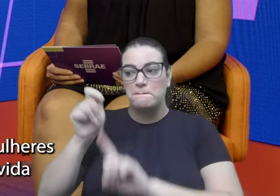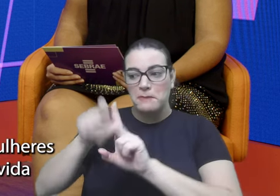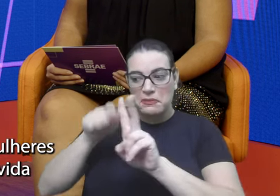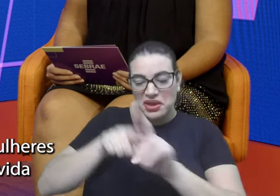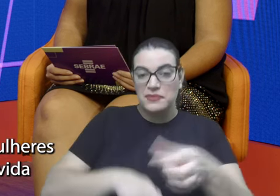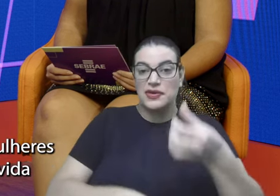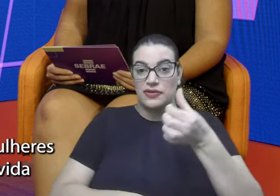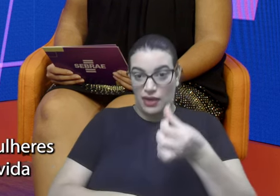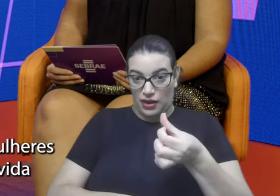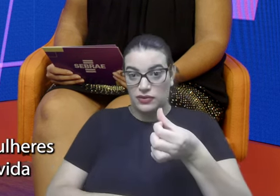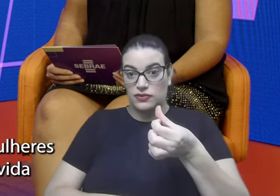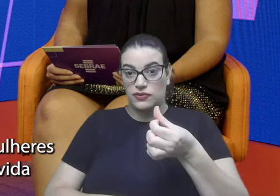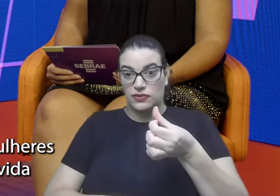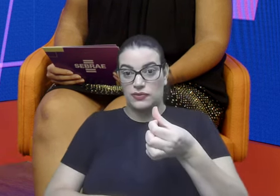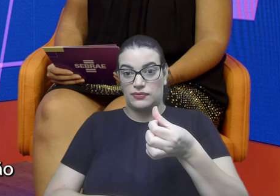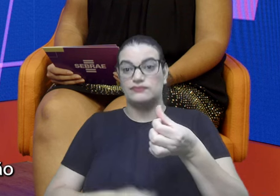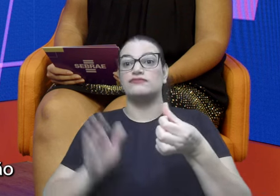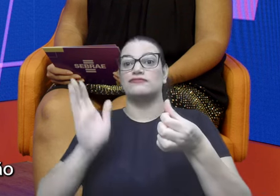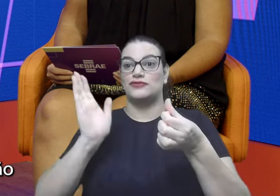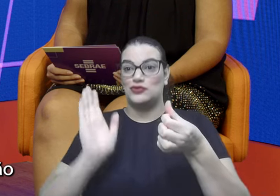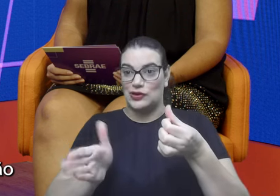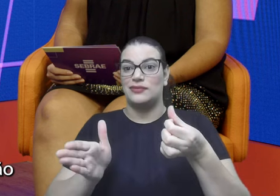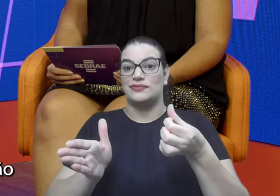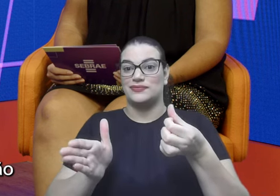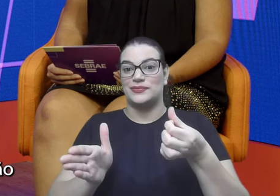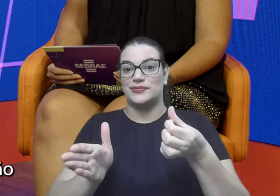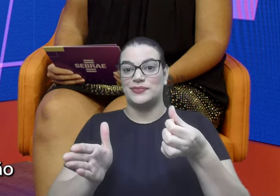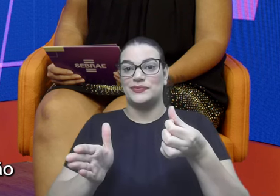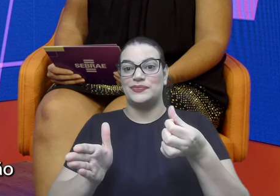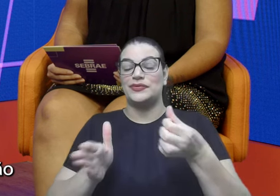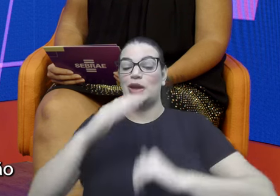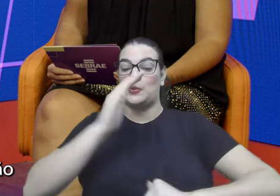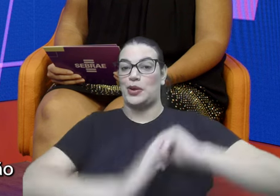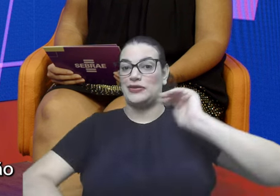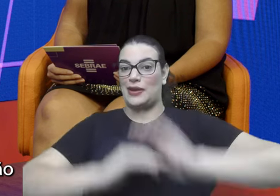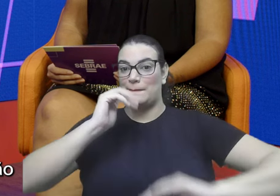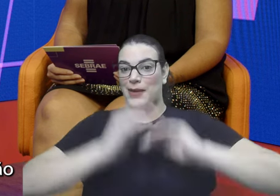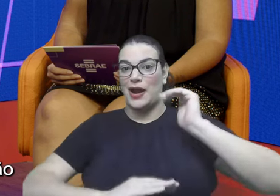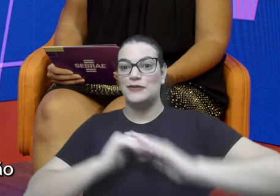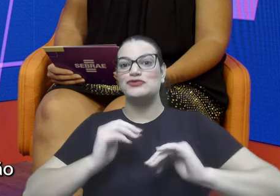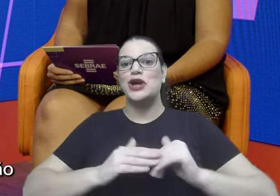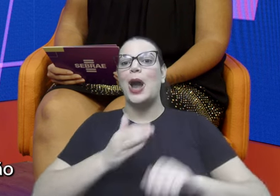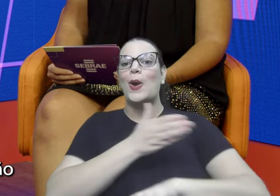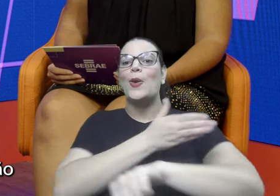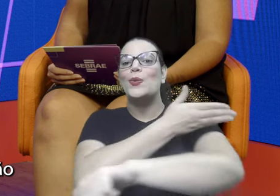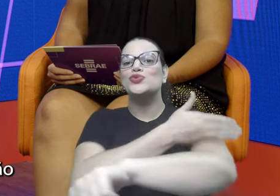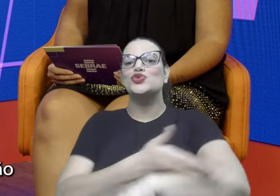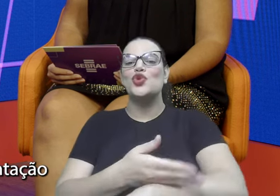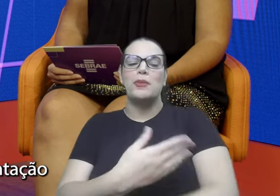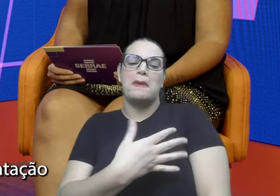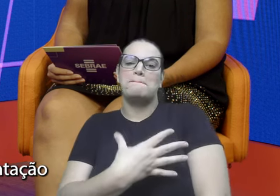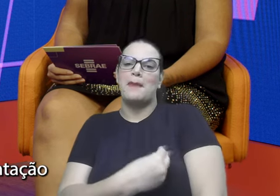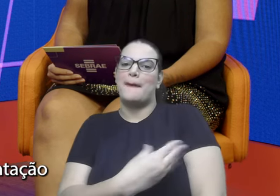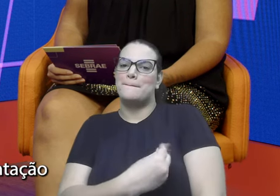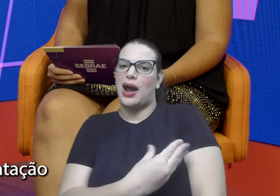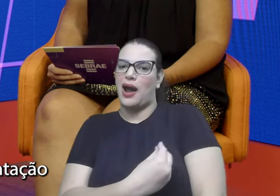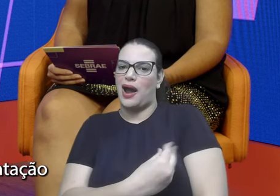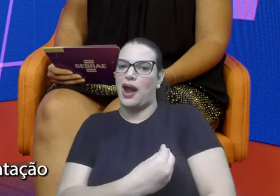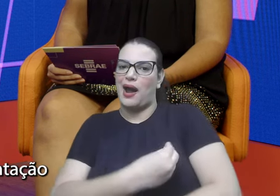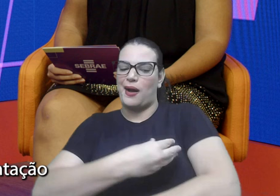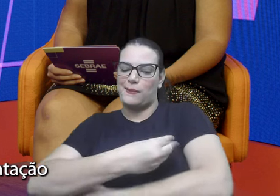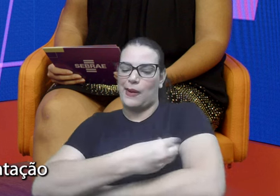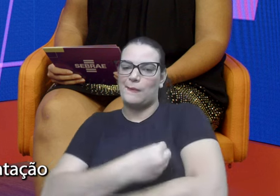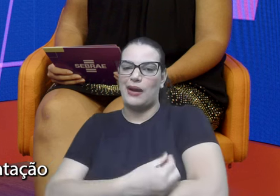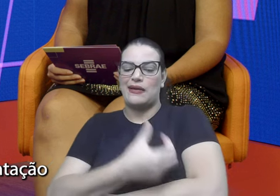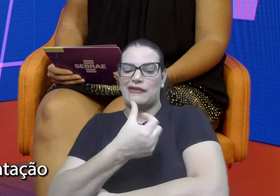6 meses de vida eh no no na prática da amamentação é atribuído